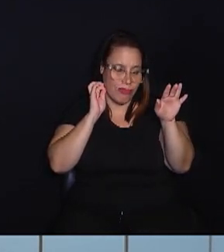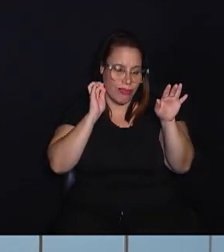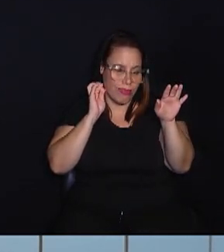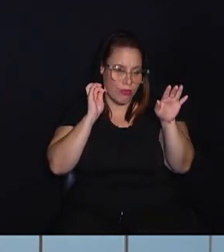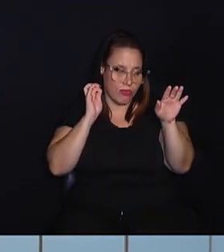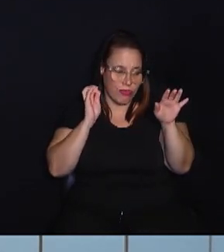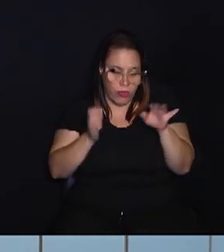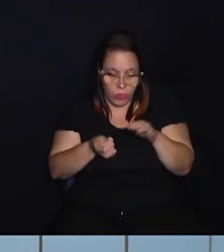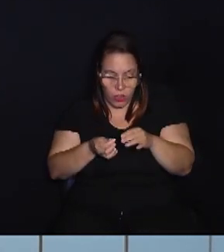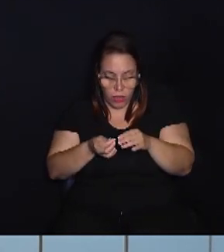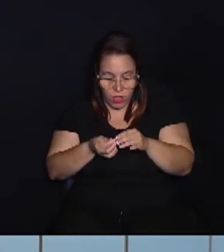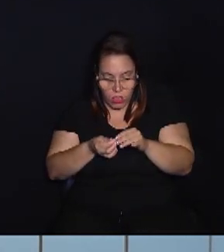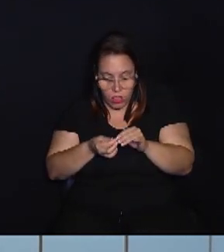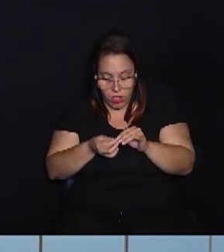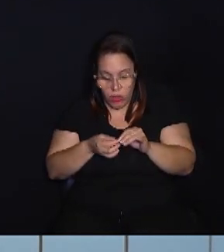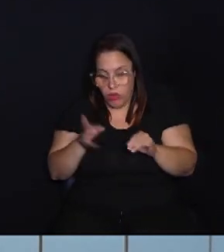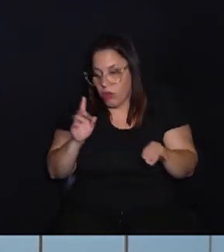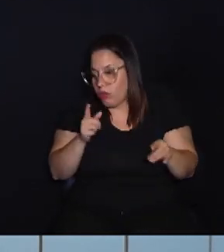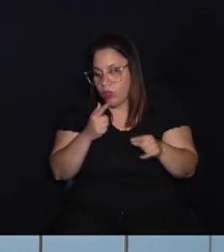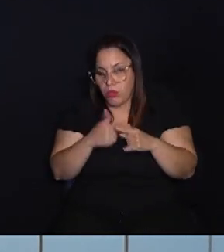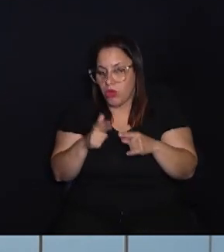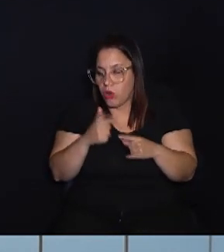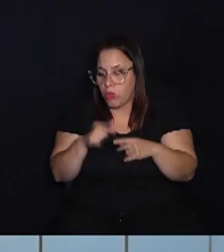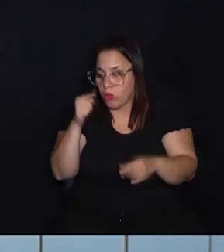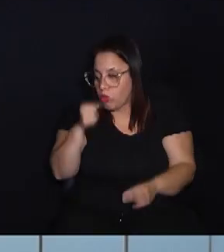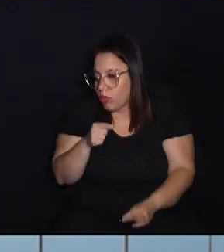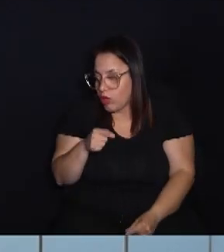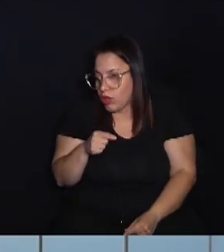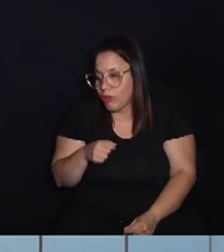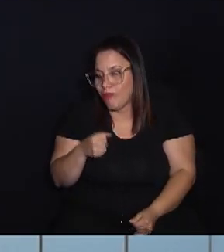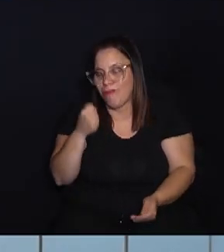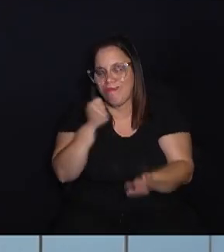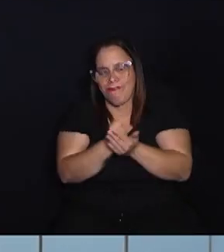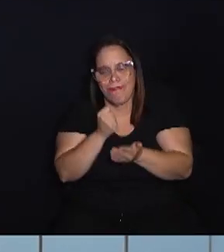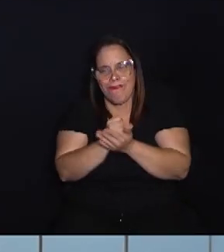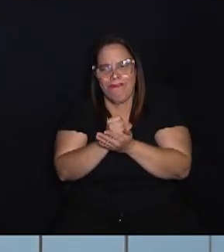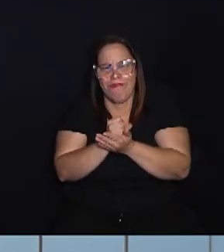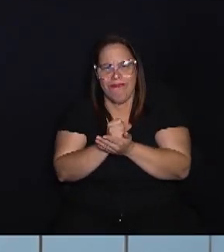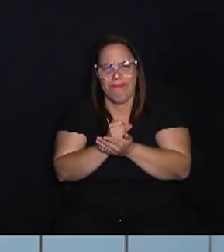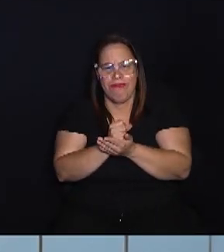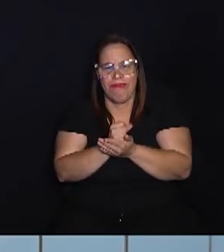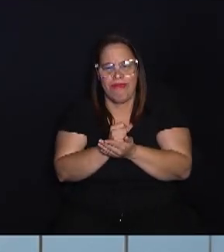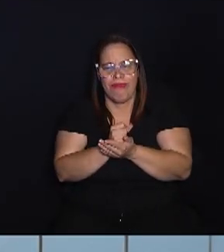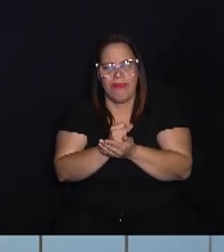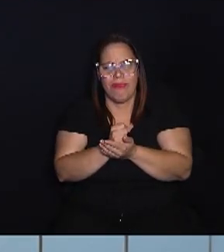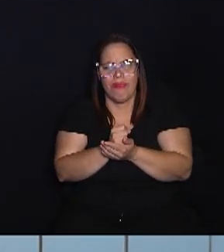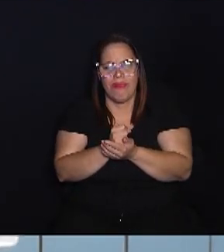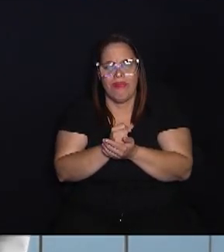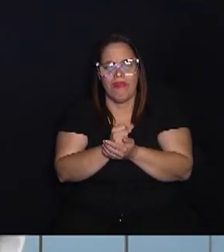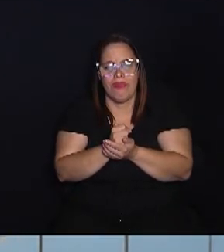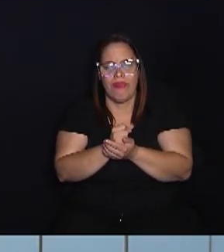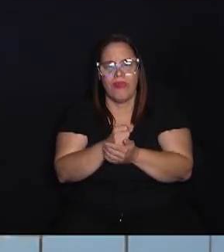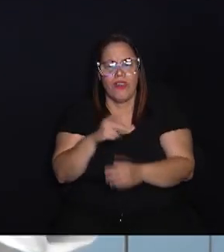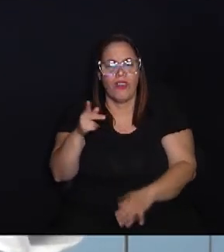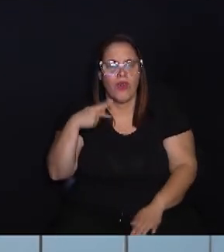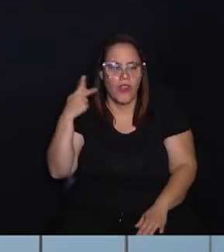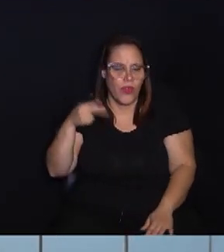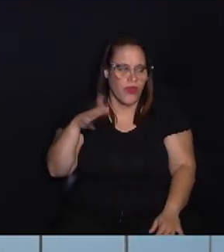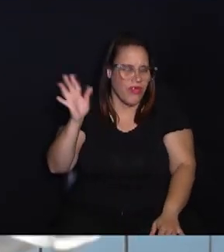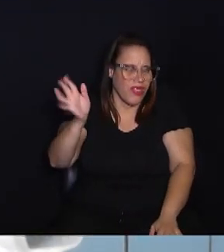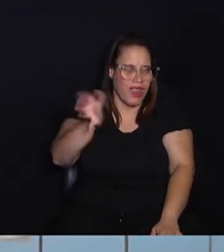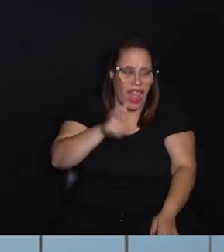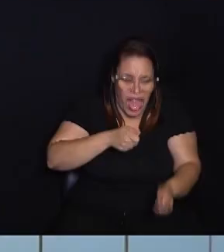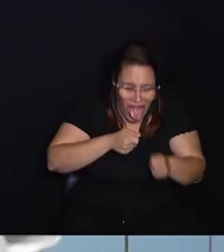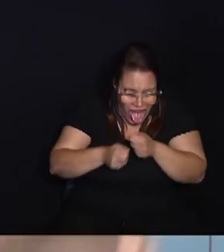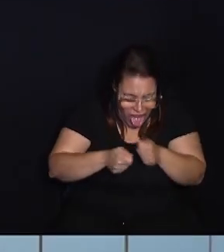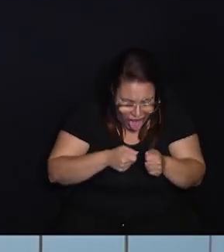se preocupa com isso. Mas eu acho que isso é uma obrigação, sem querer ser aquela atitude policialesca,